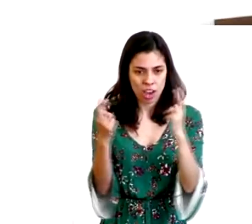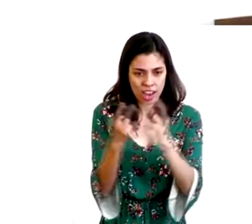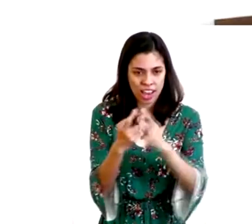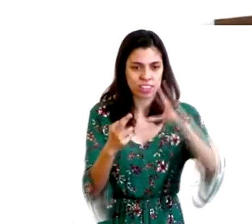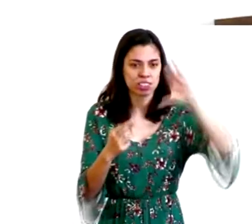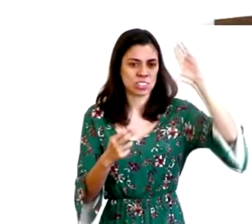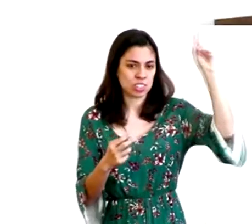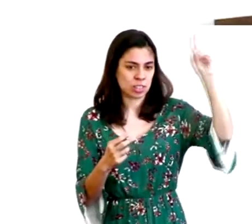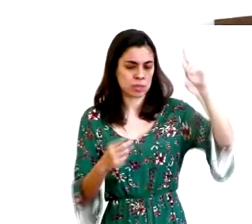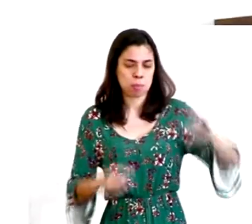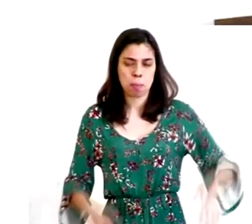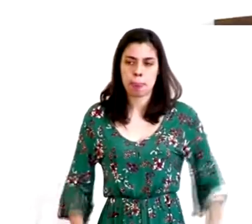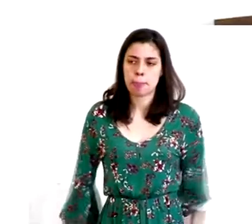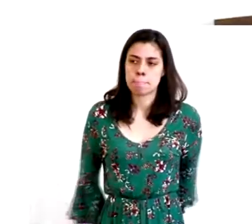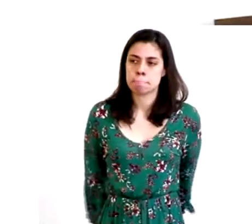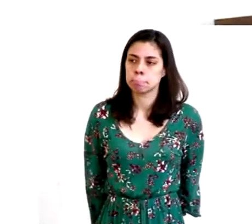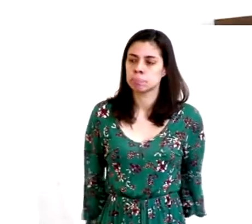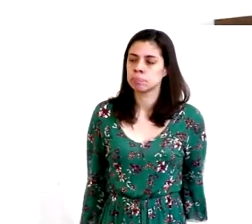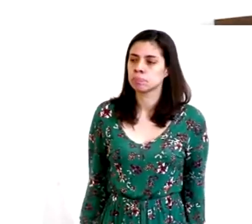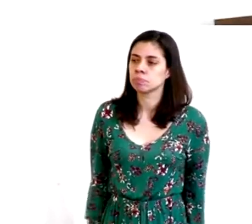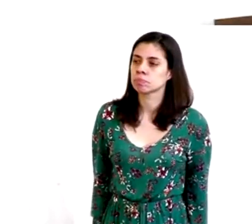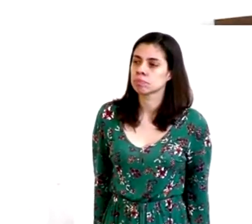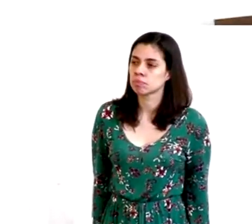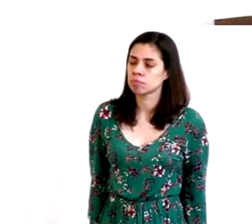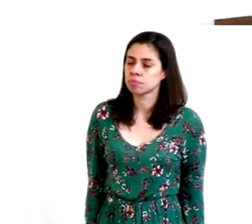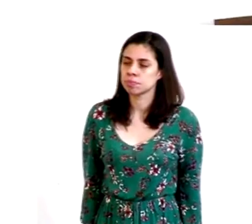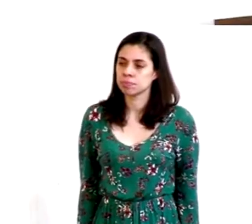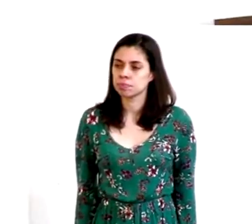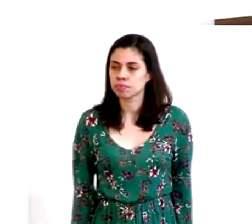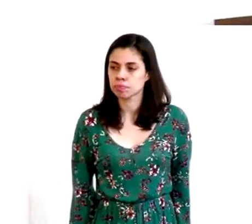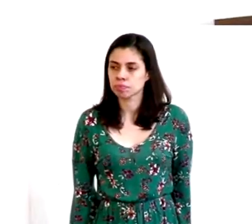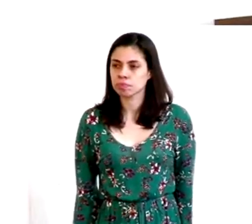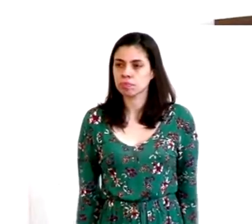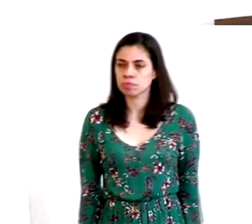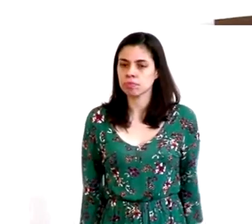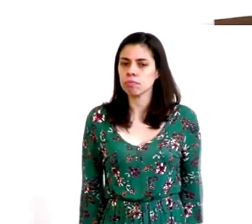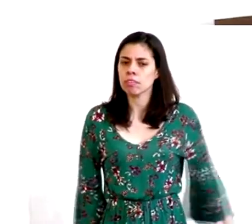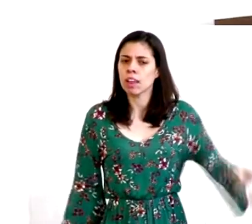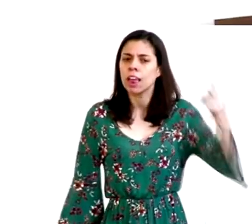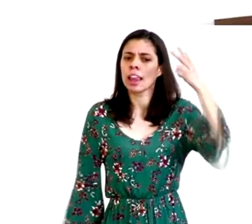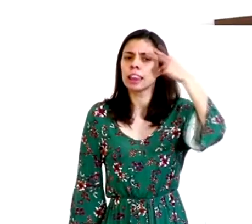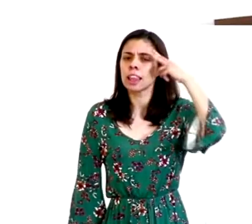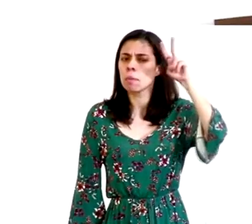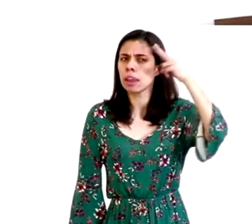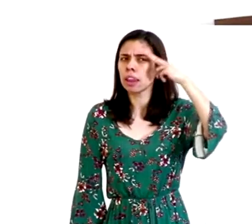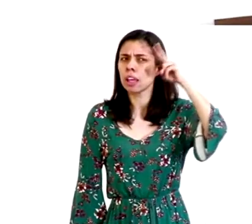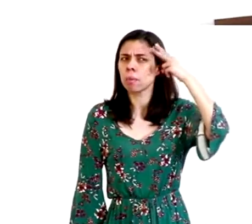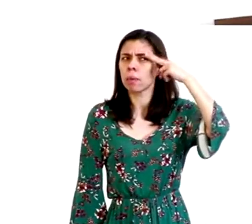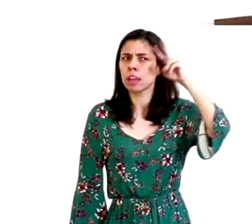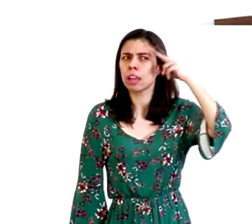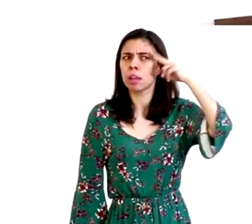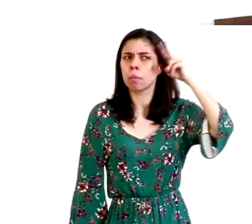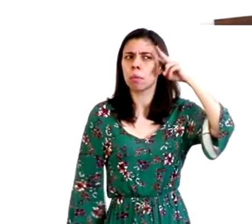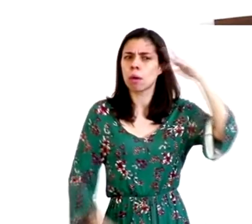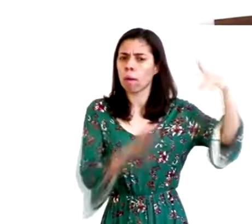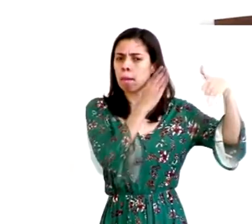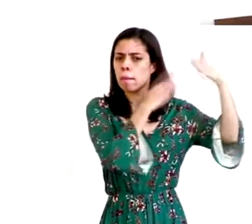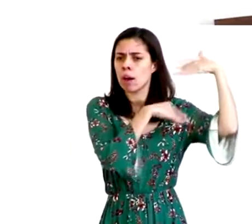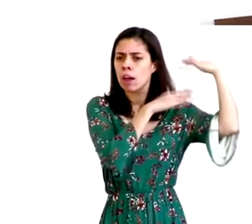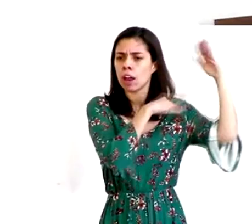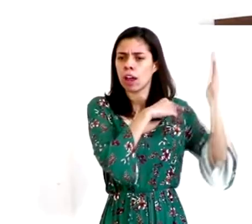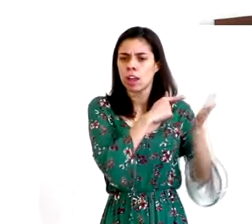do Messias, Gênesis 3,15. O descendente da mulher que pisará na cabeça